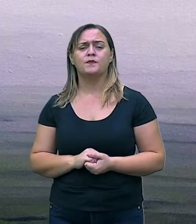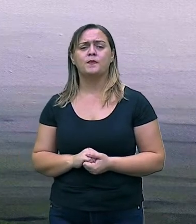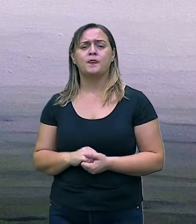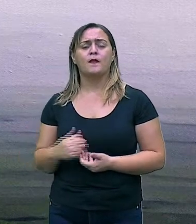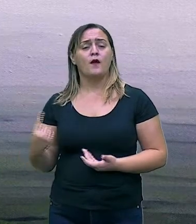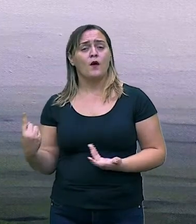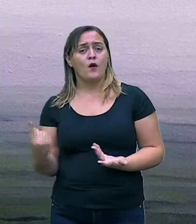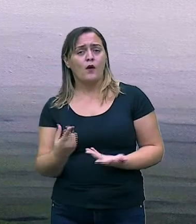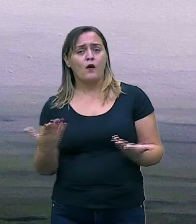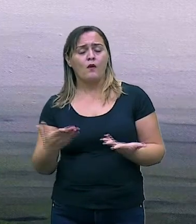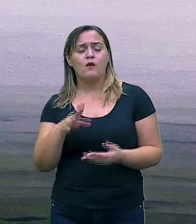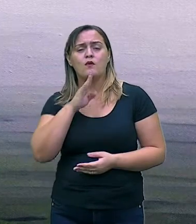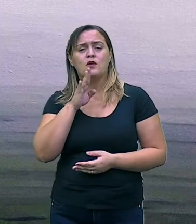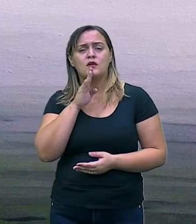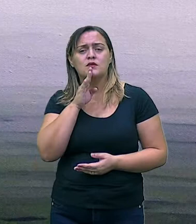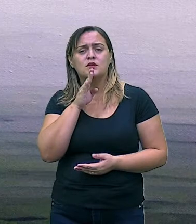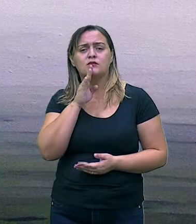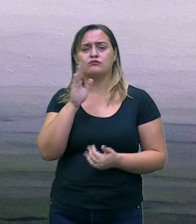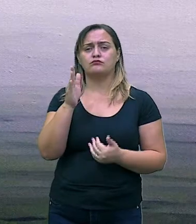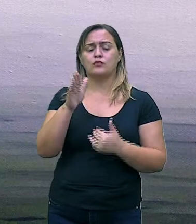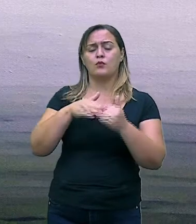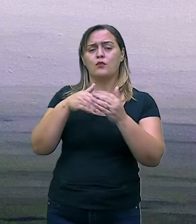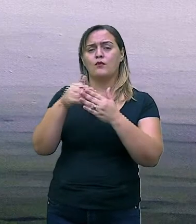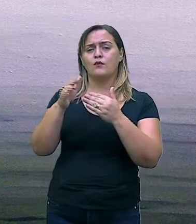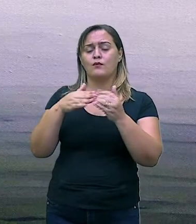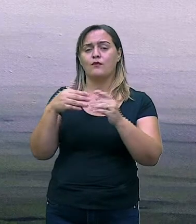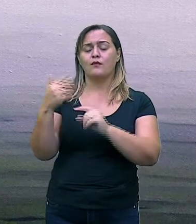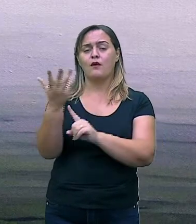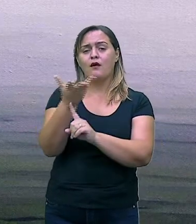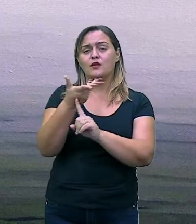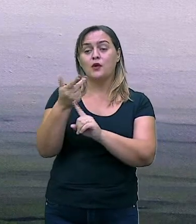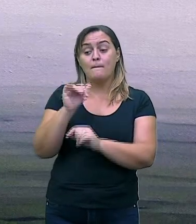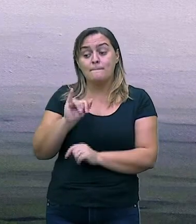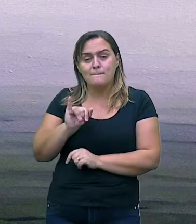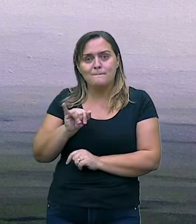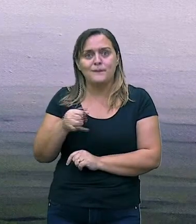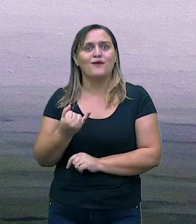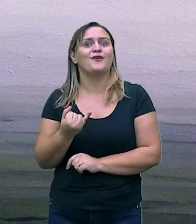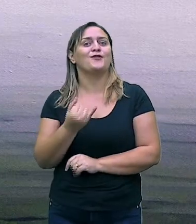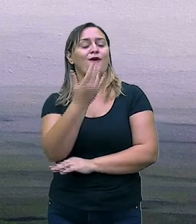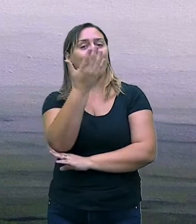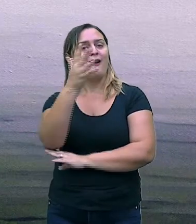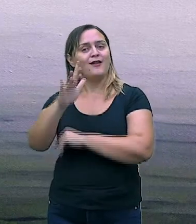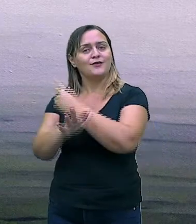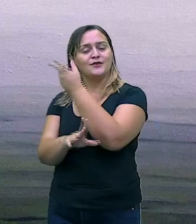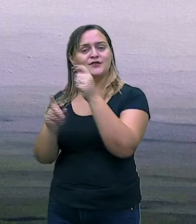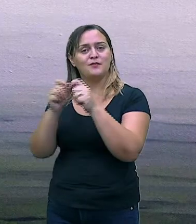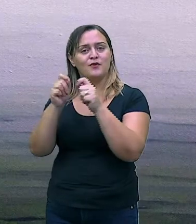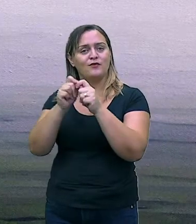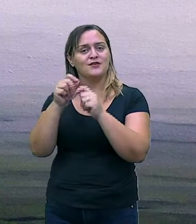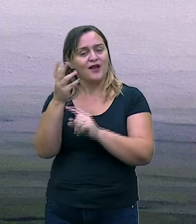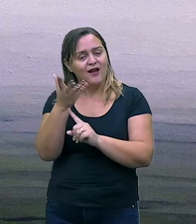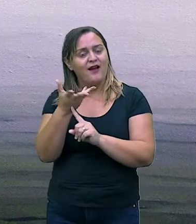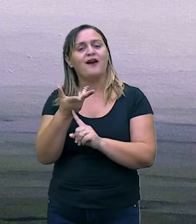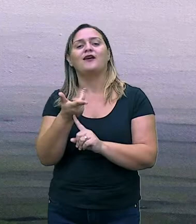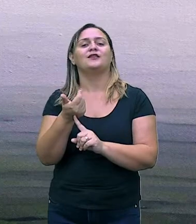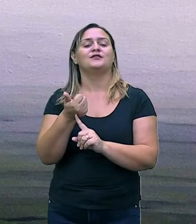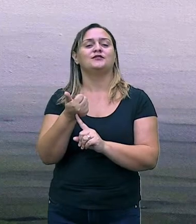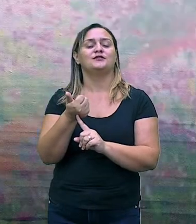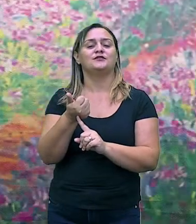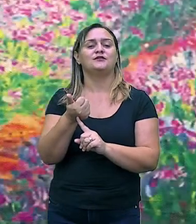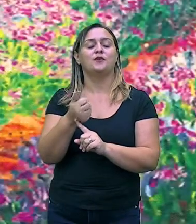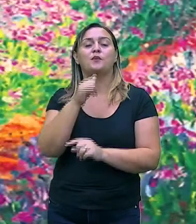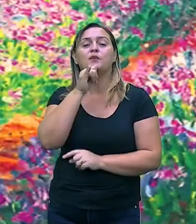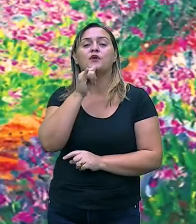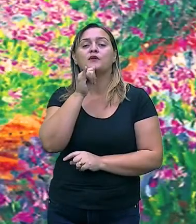que aproveitaram desse ambiente para poder fazer a sua arte. Por exemplo, o pintor francês